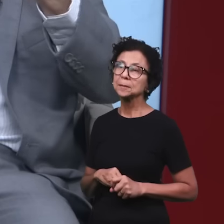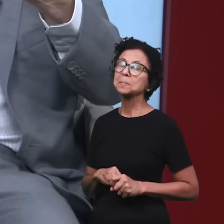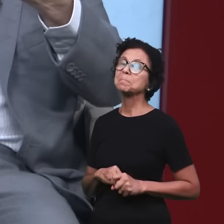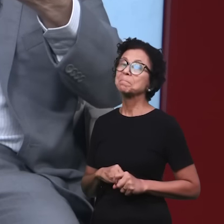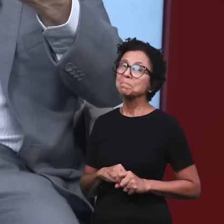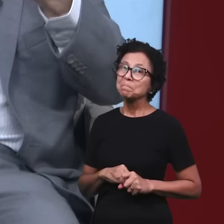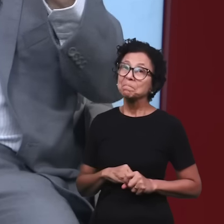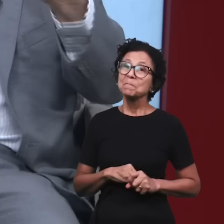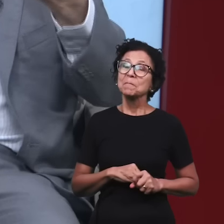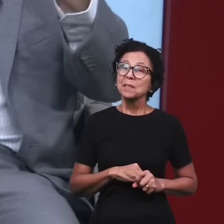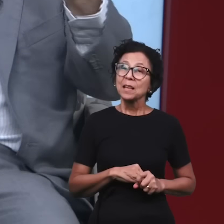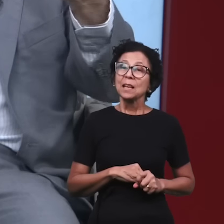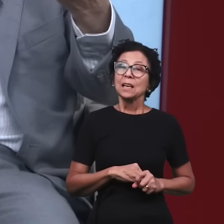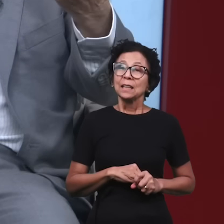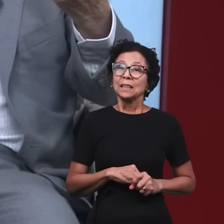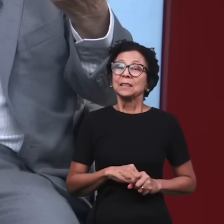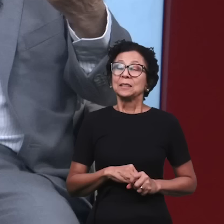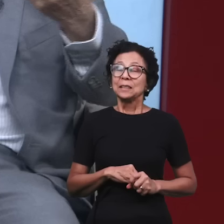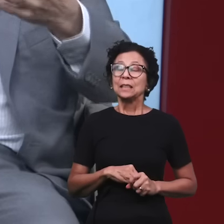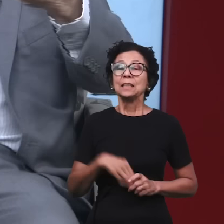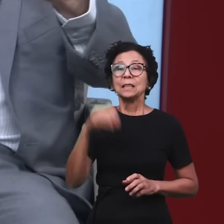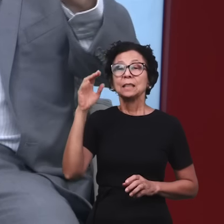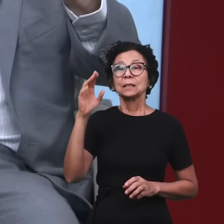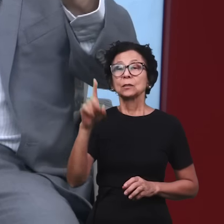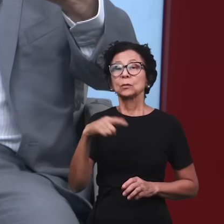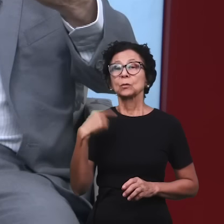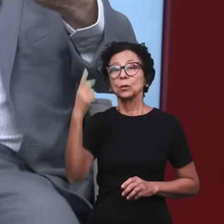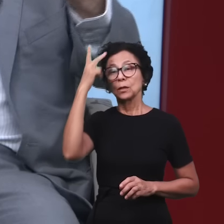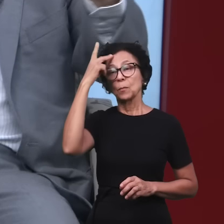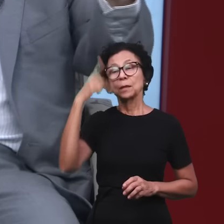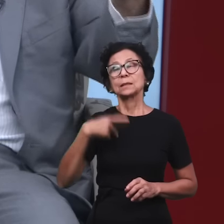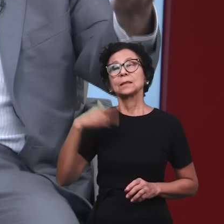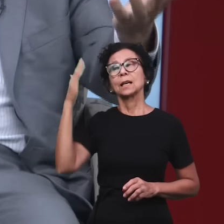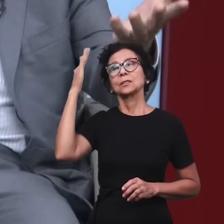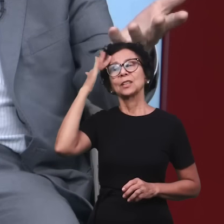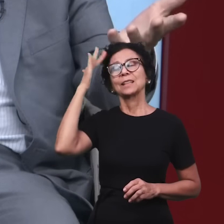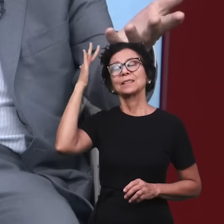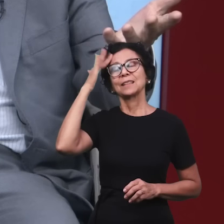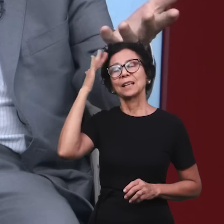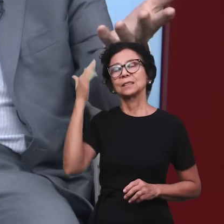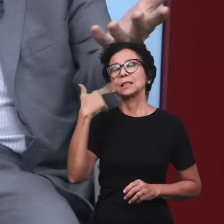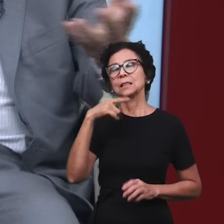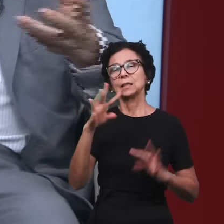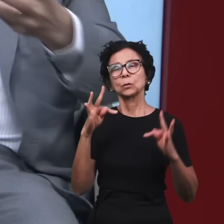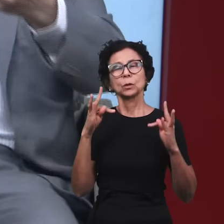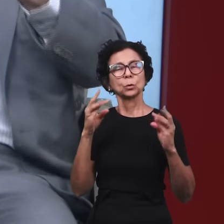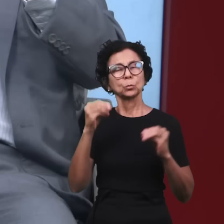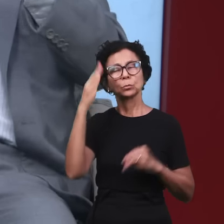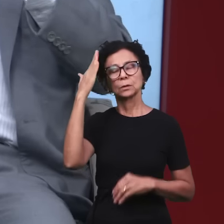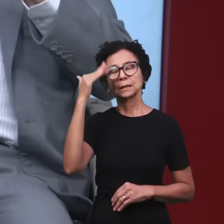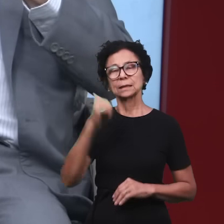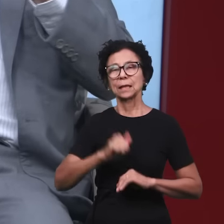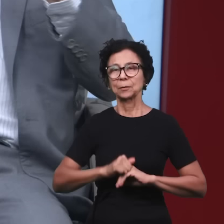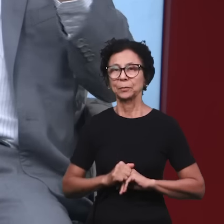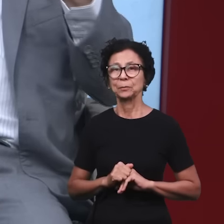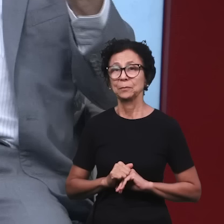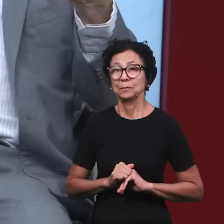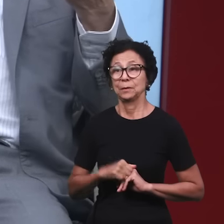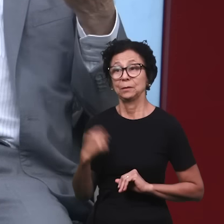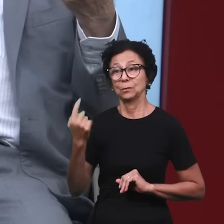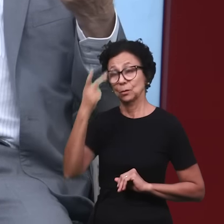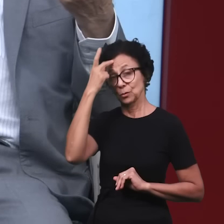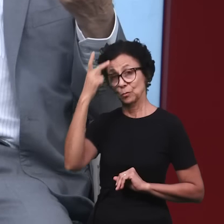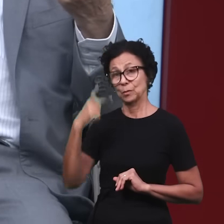enquanto nós temos dificuldade de entender os seus propósitos. Na primeira vez em que os